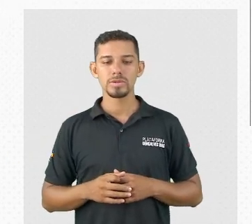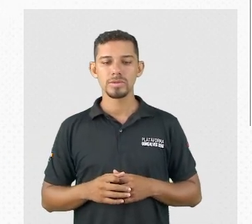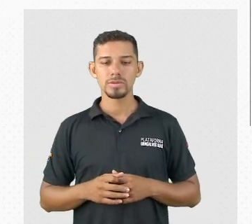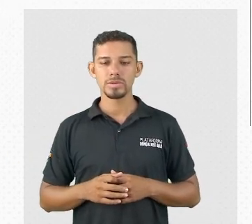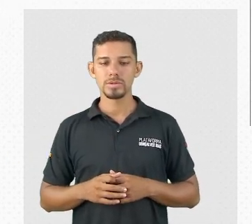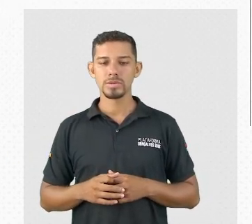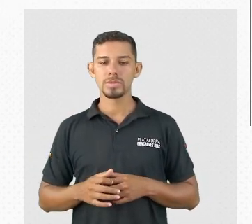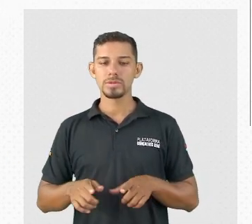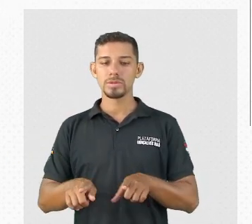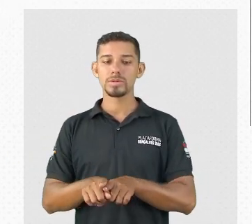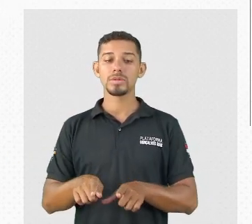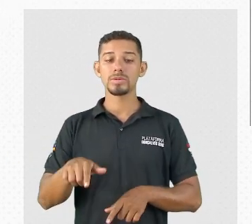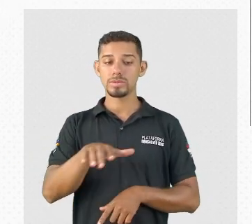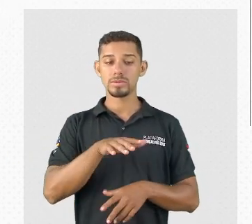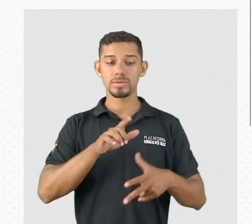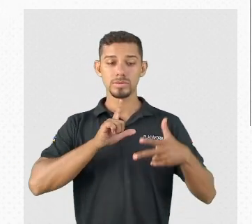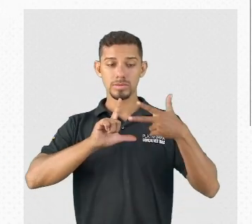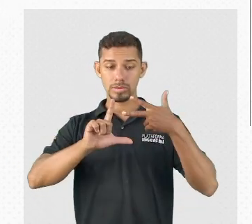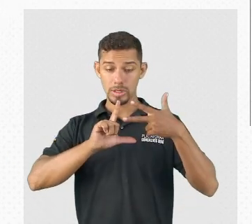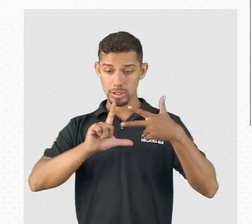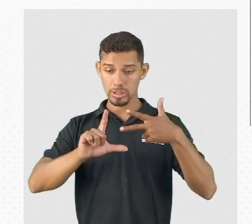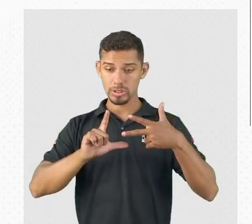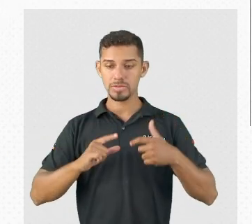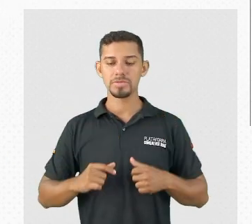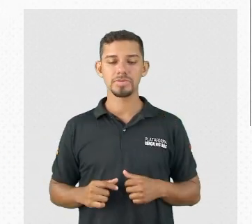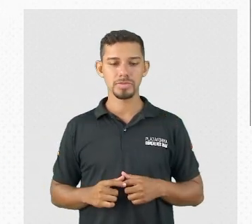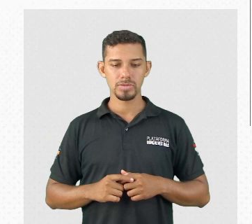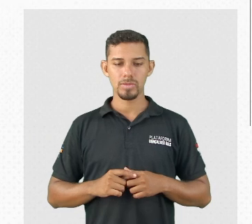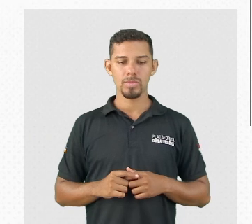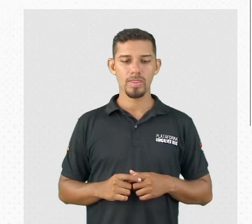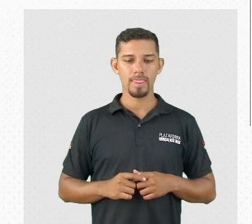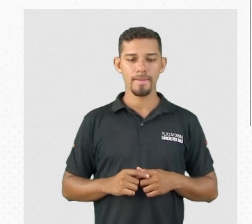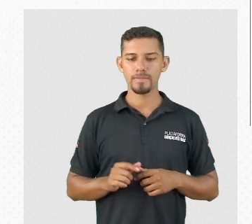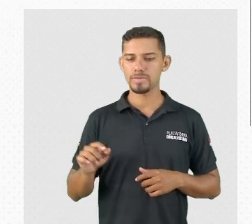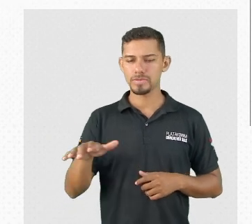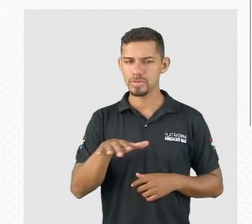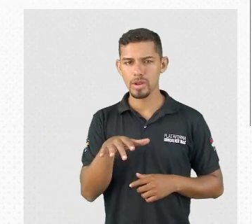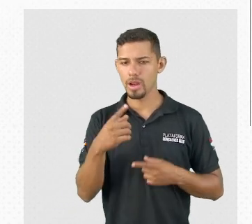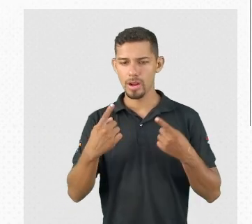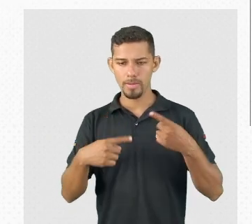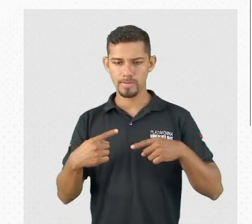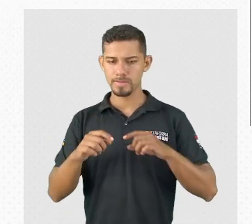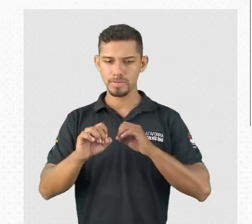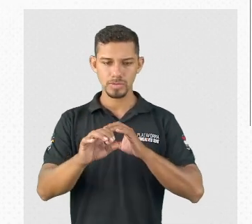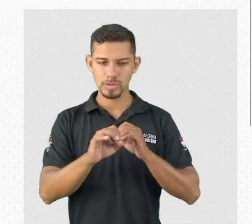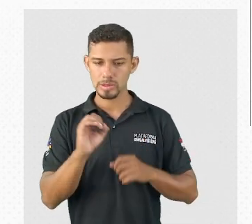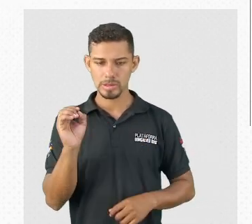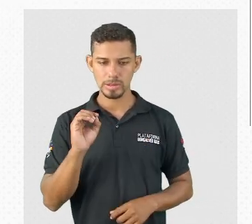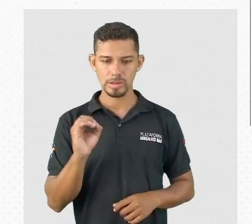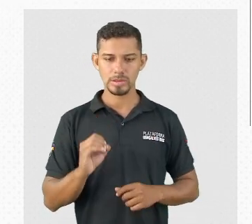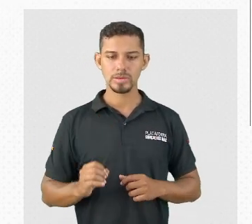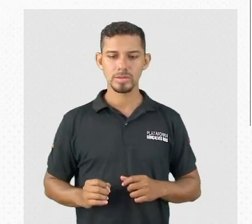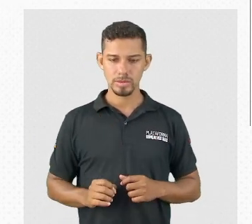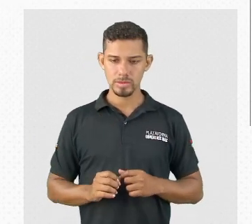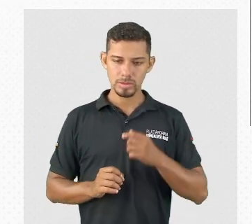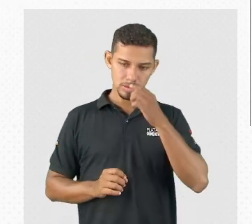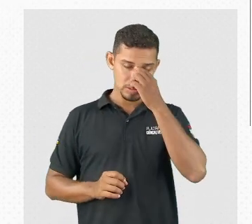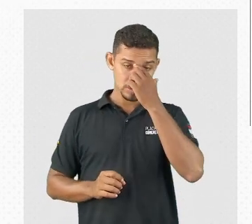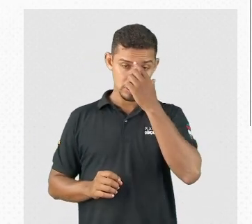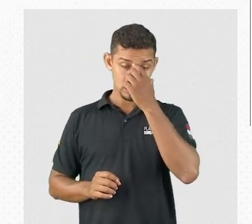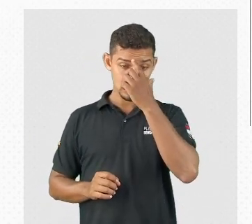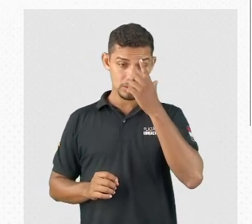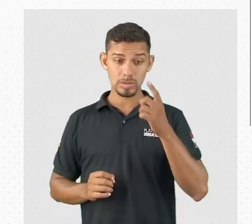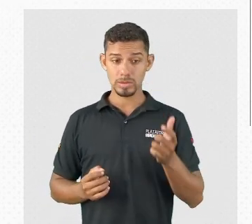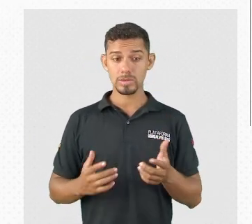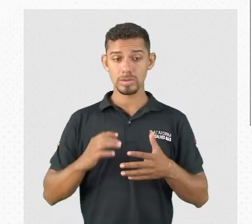poder legislativo, né? Então, a gente não está falando aqui da política de educação, certo? Que é onde está aqui